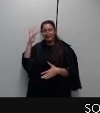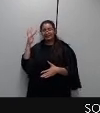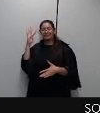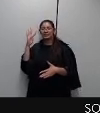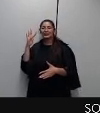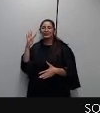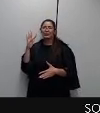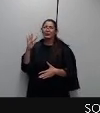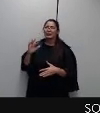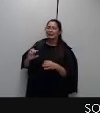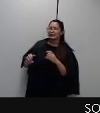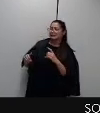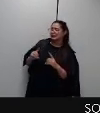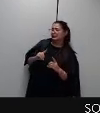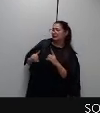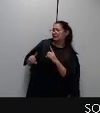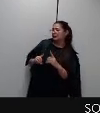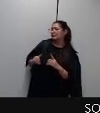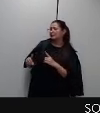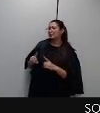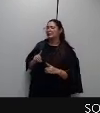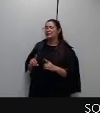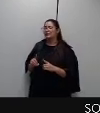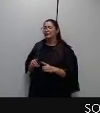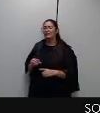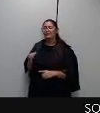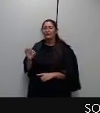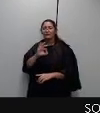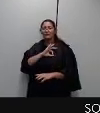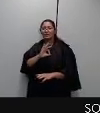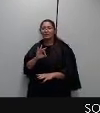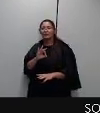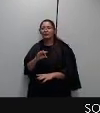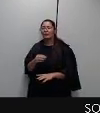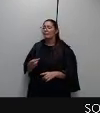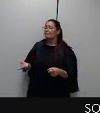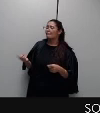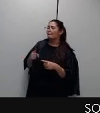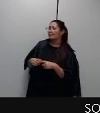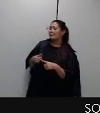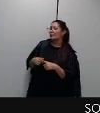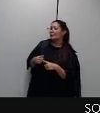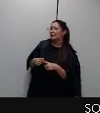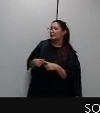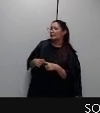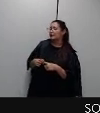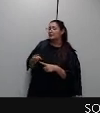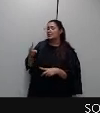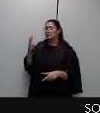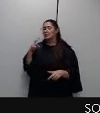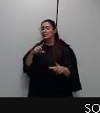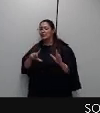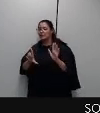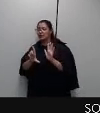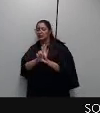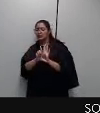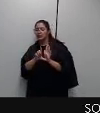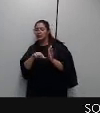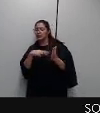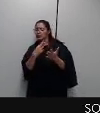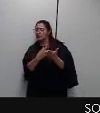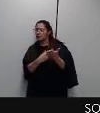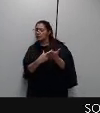a controversa do presente recurso especial consiste Furlan se a legislação de Regência